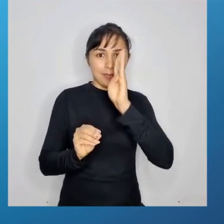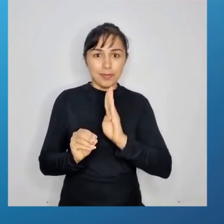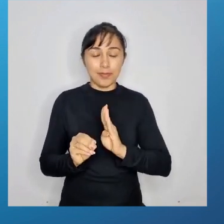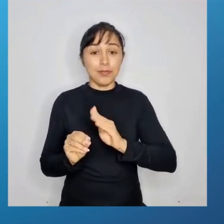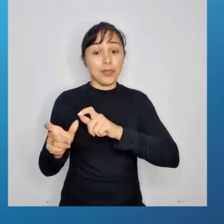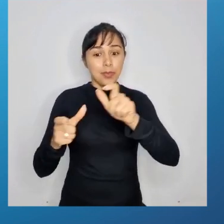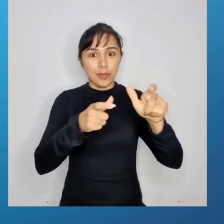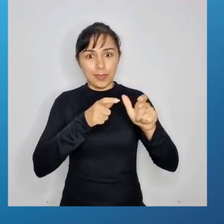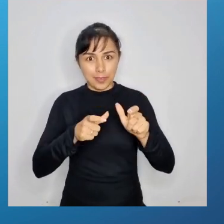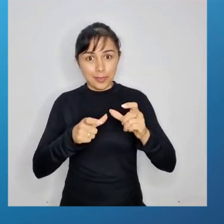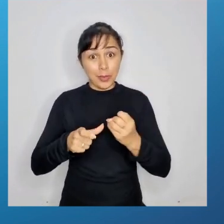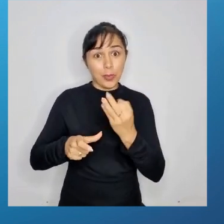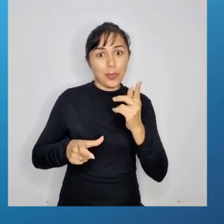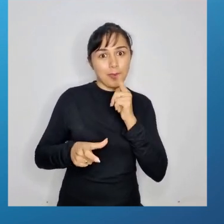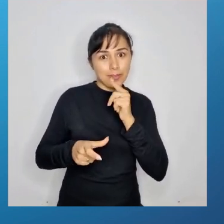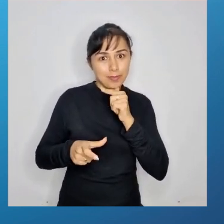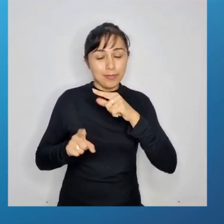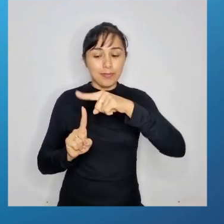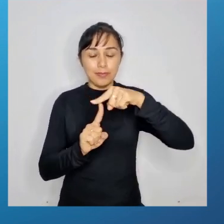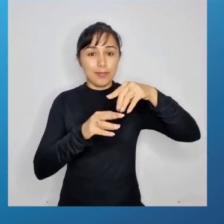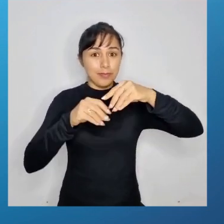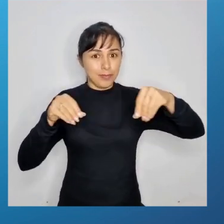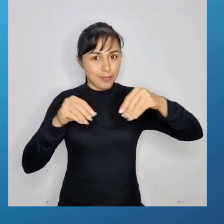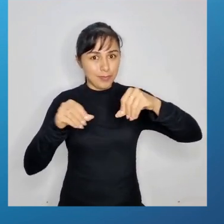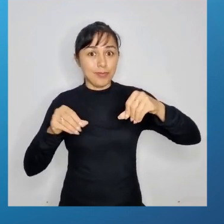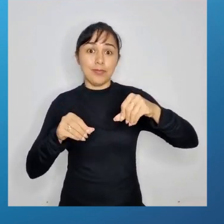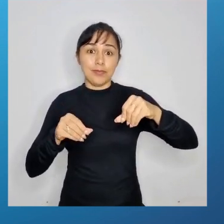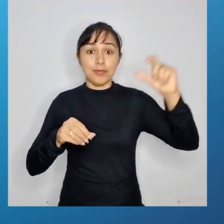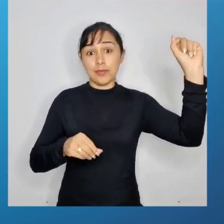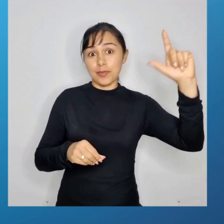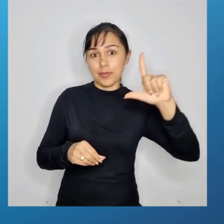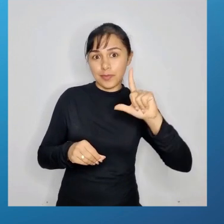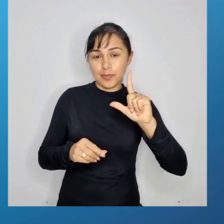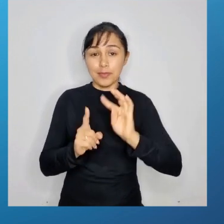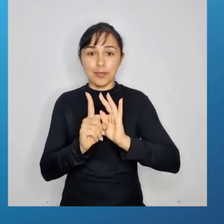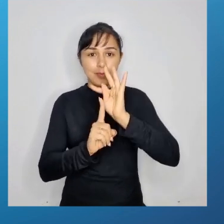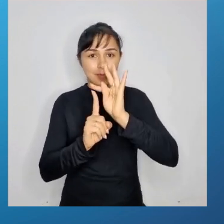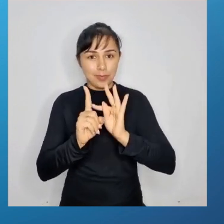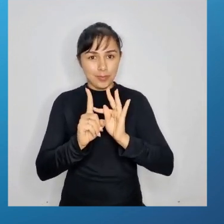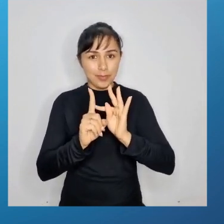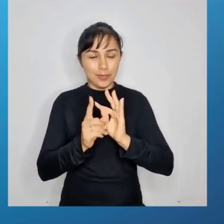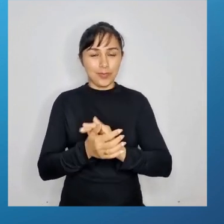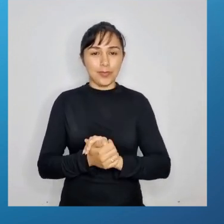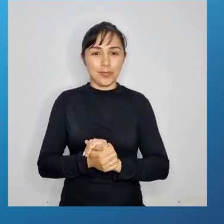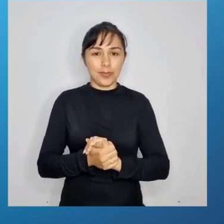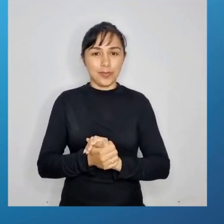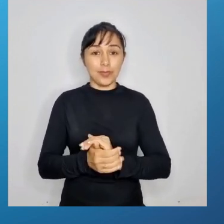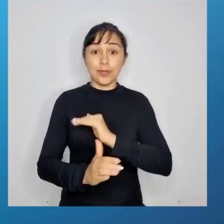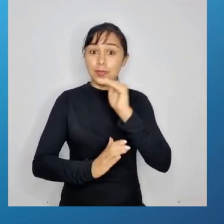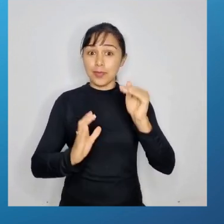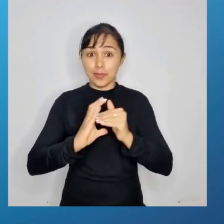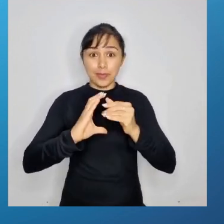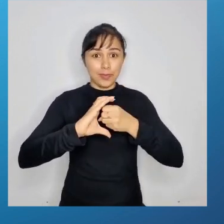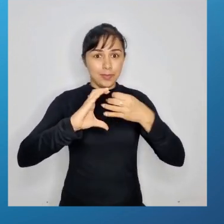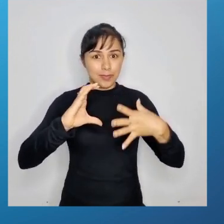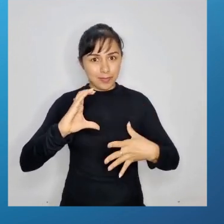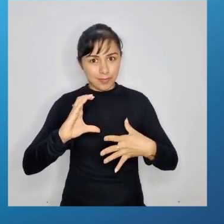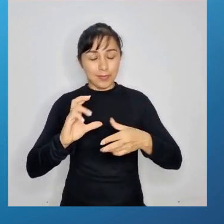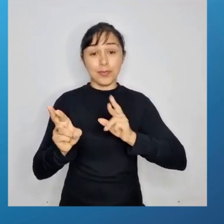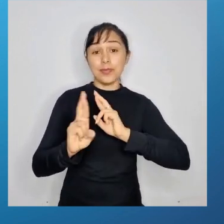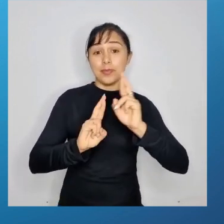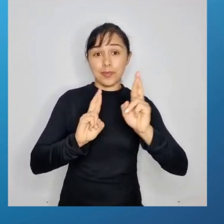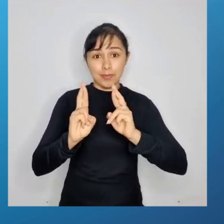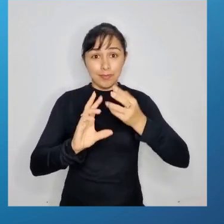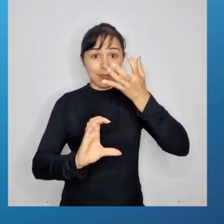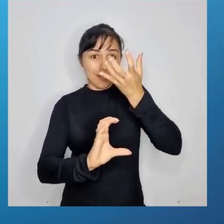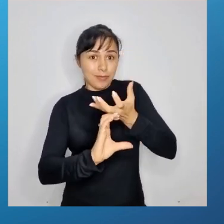à paisagem, quantidade de água, tipo de solo, disponibilidade de luz, temperatura. Correlacionando essas características